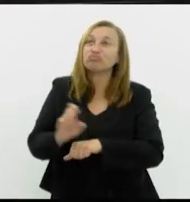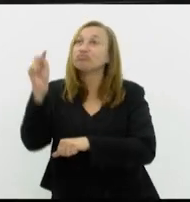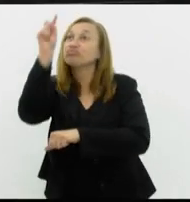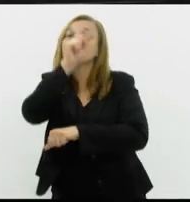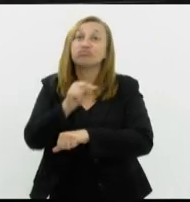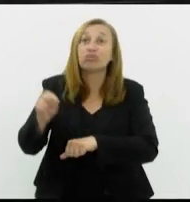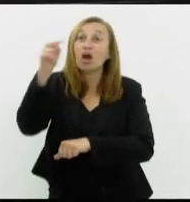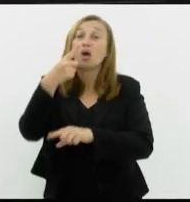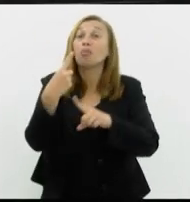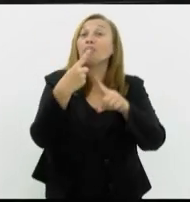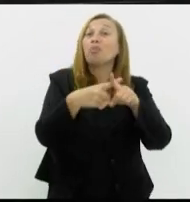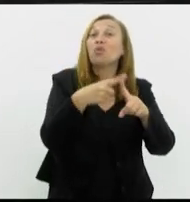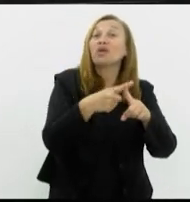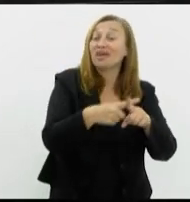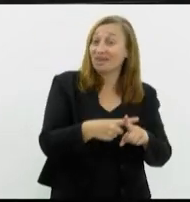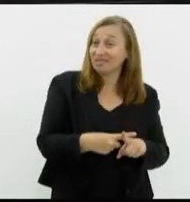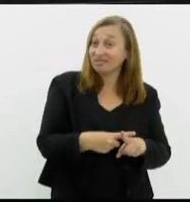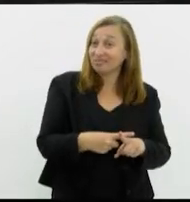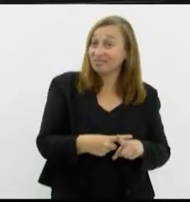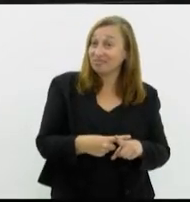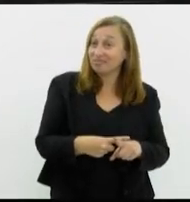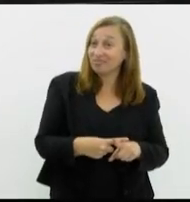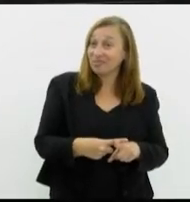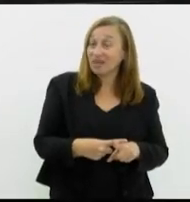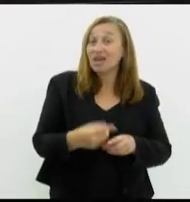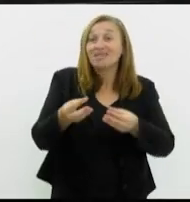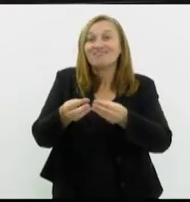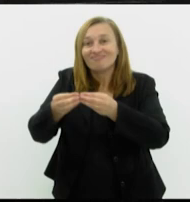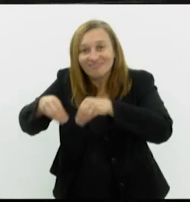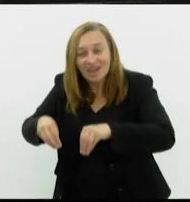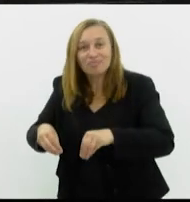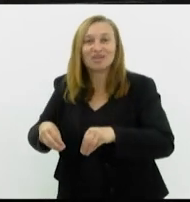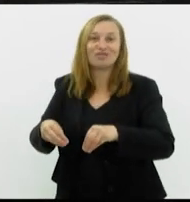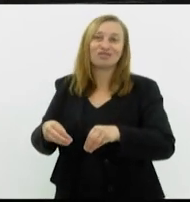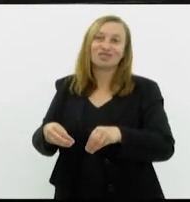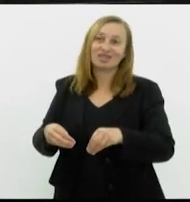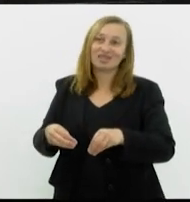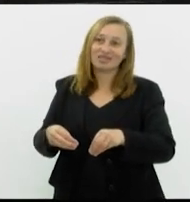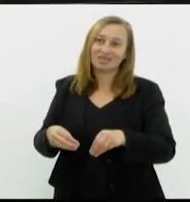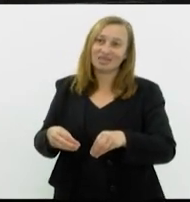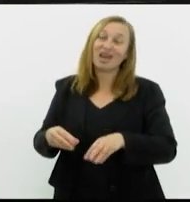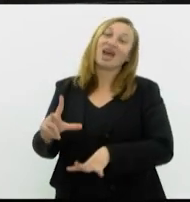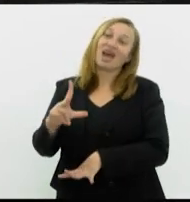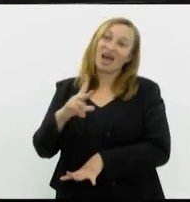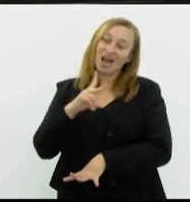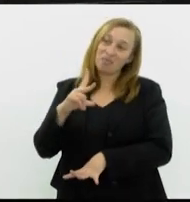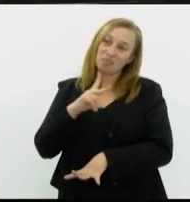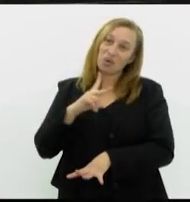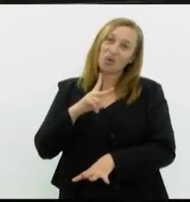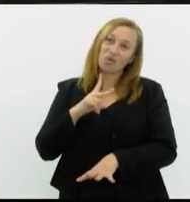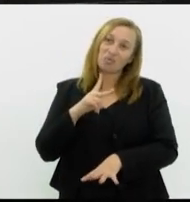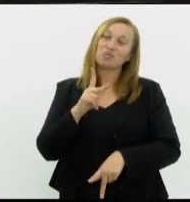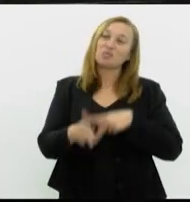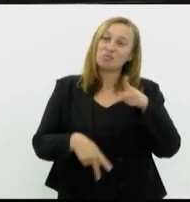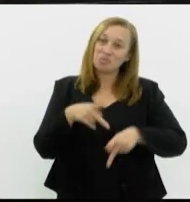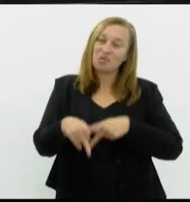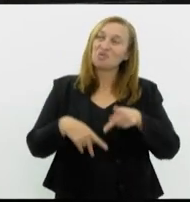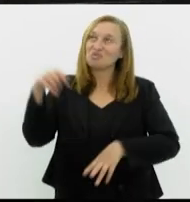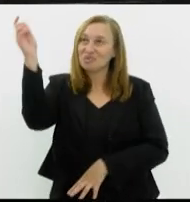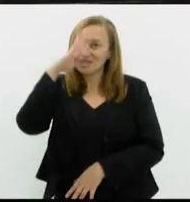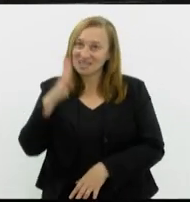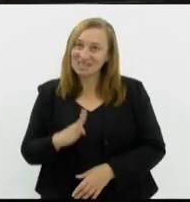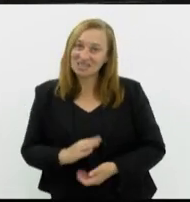Porque, no fundo, está prejudicando a própria população